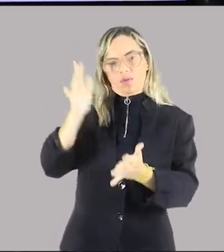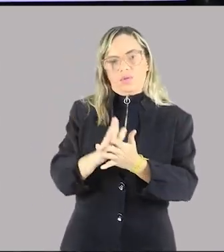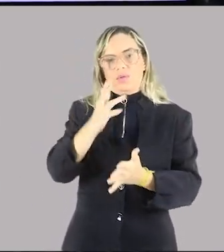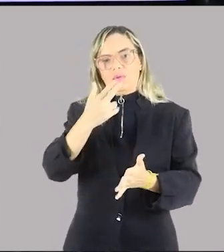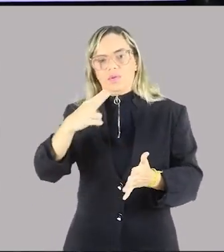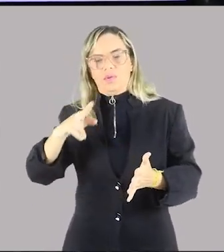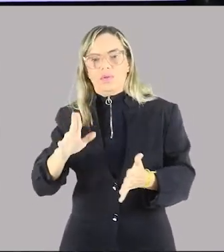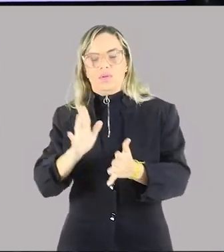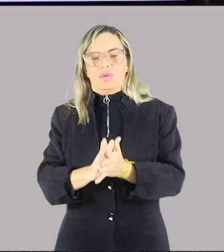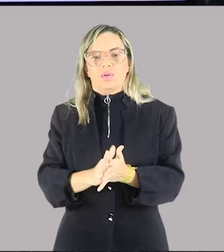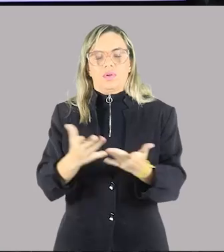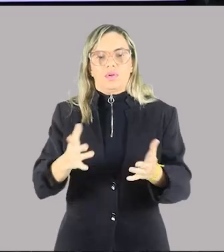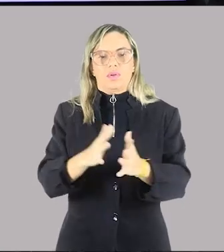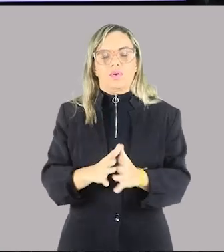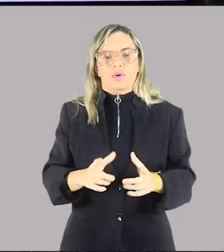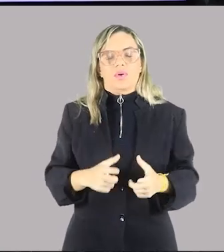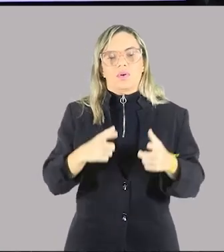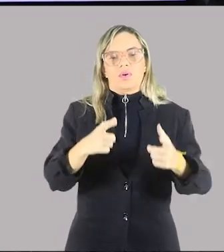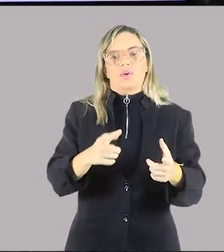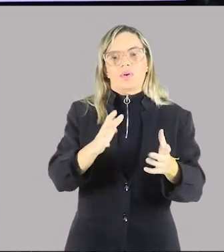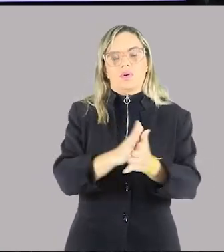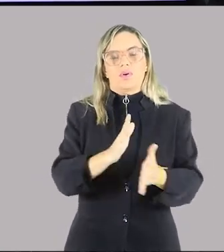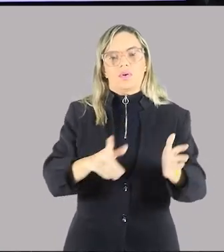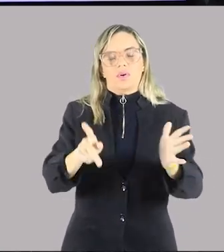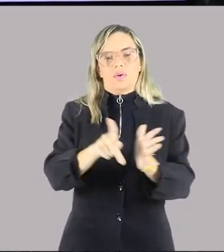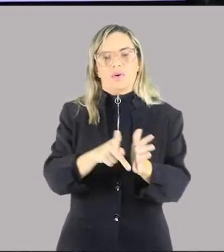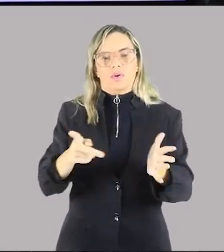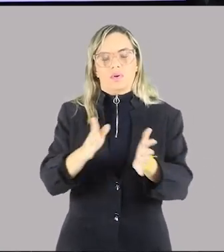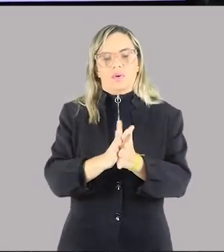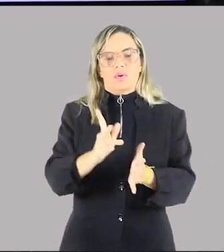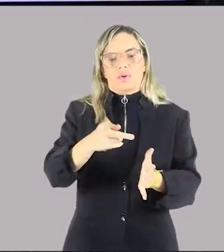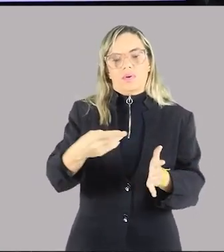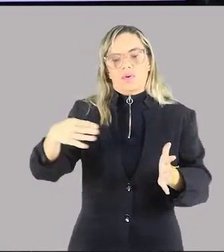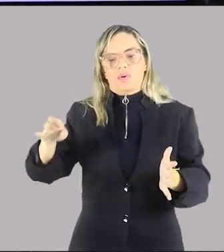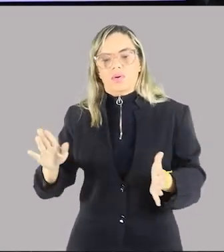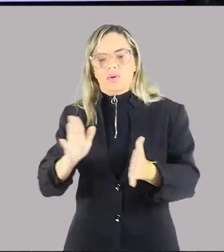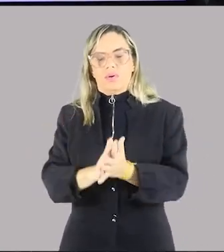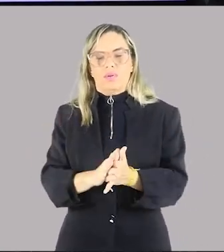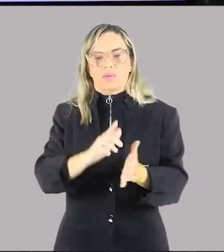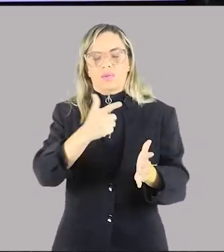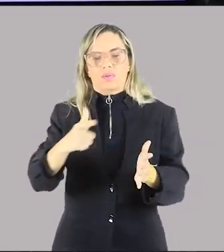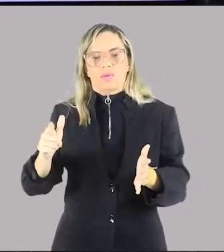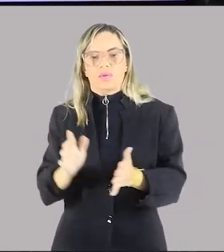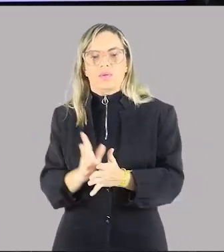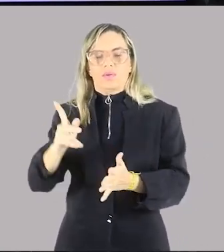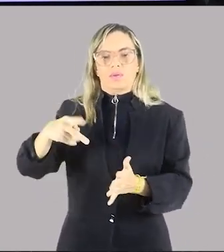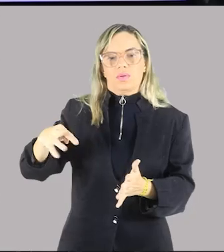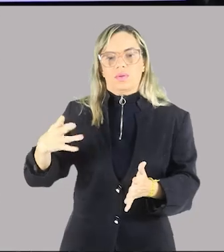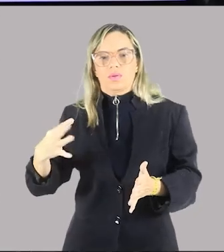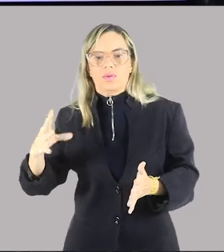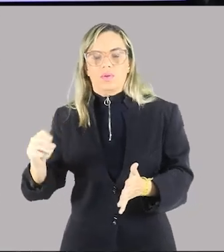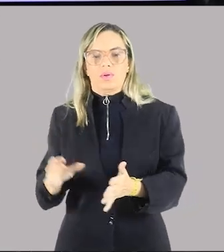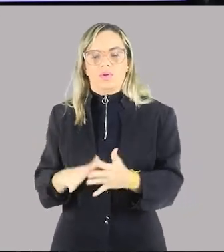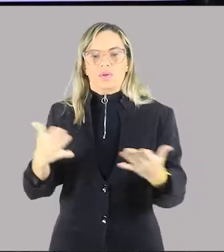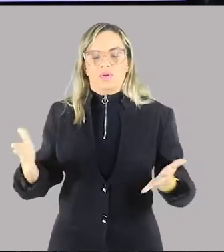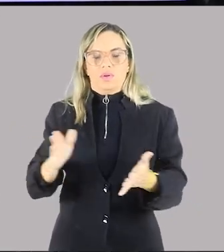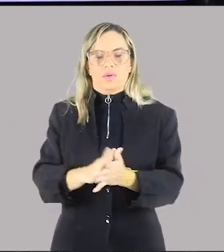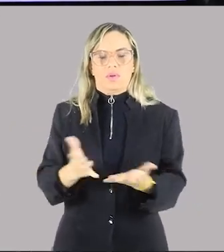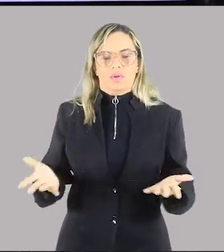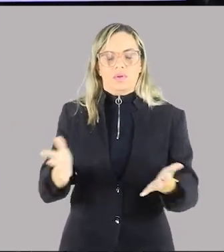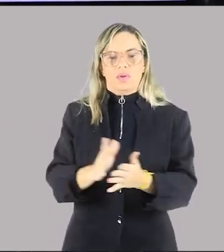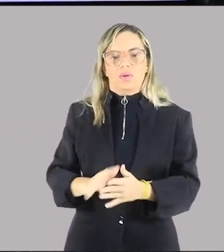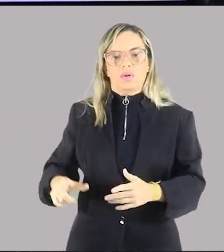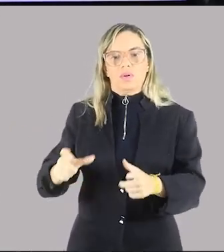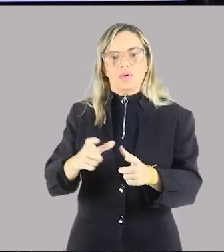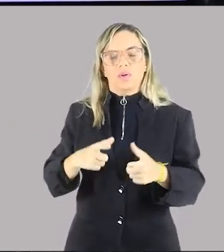da pessoa jurídica de direito público. Portanto, aqui não existe uma procuração, tá? Não existe uma procuração entre o Estado e os seus